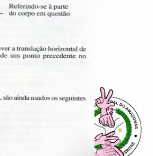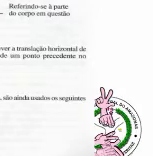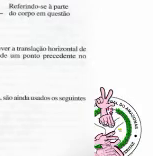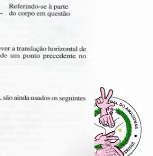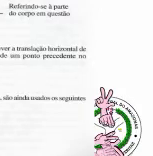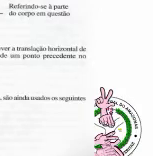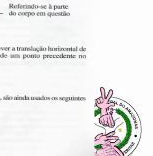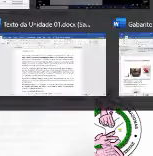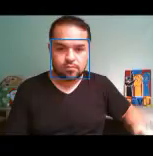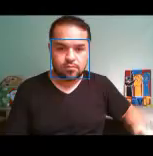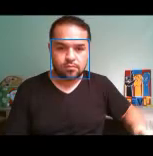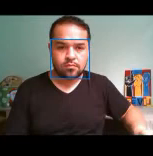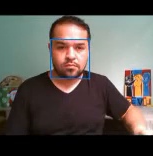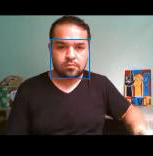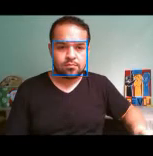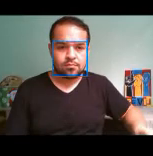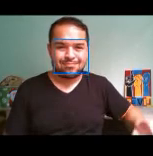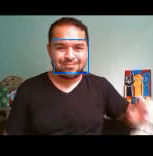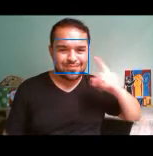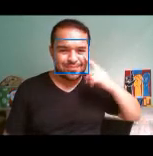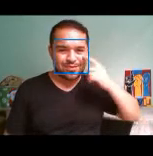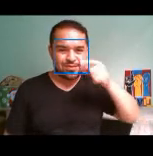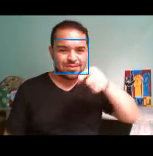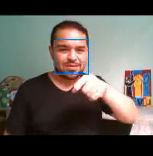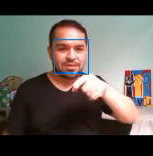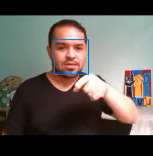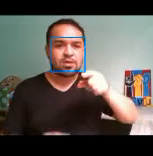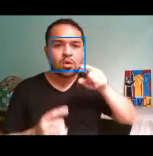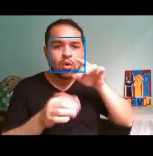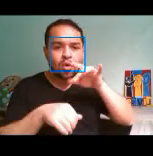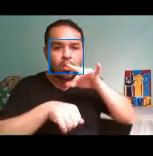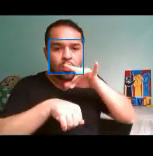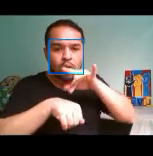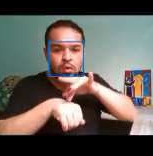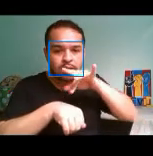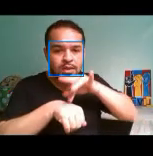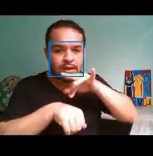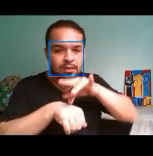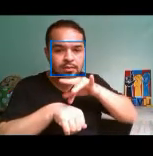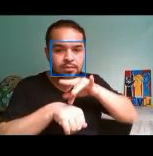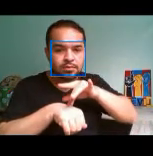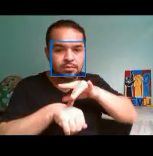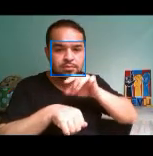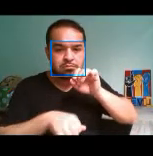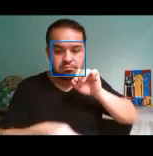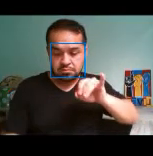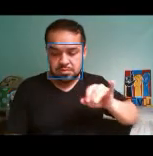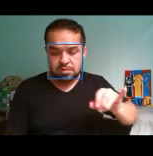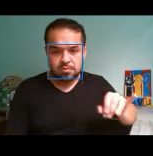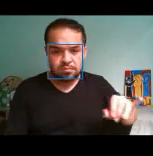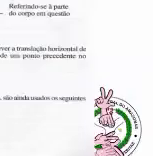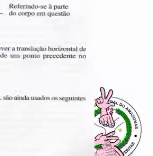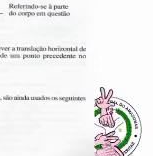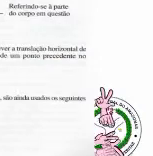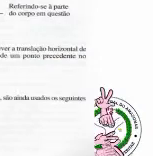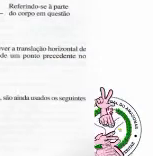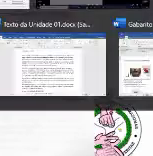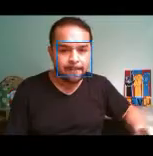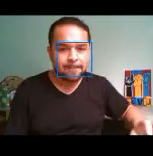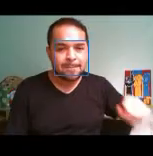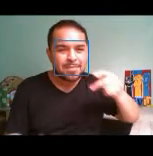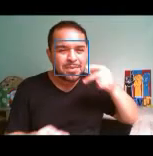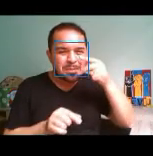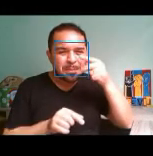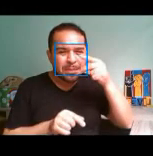o símbolozinho aqui, ó, que indica o contato, que indica que nesse local que eu indiquei o